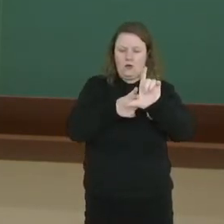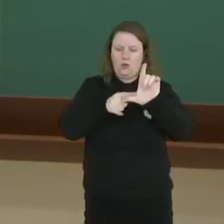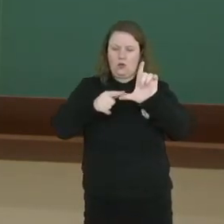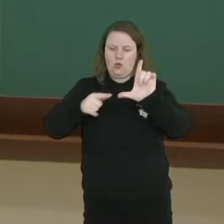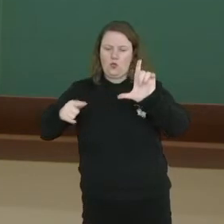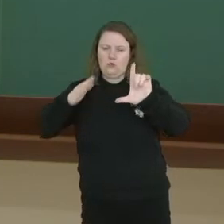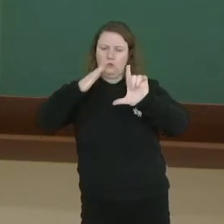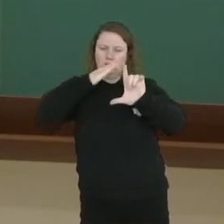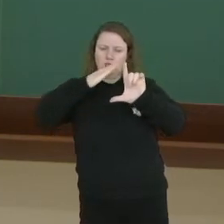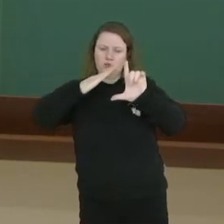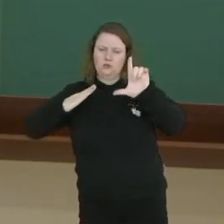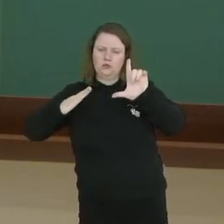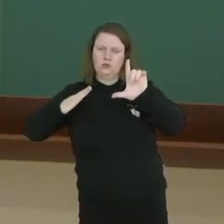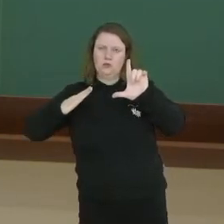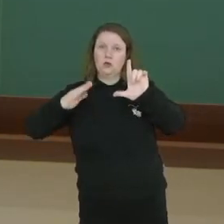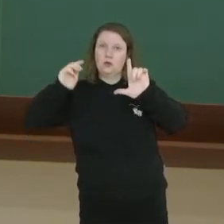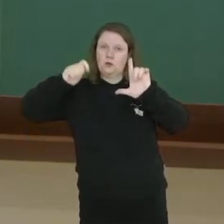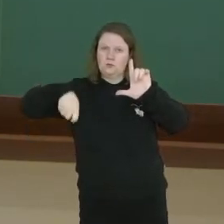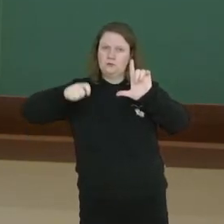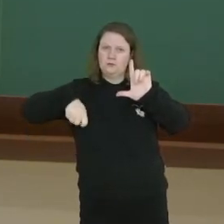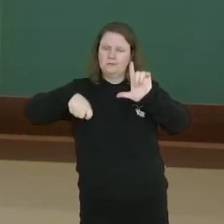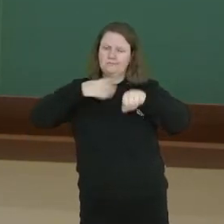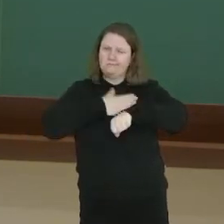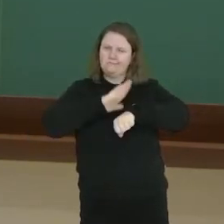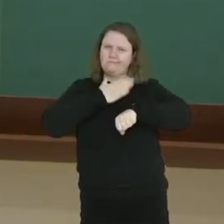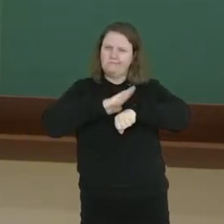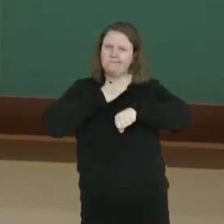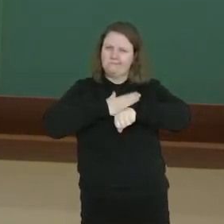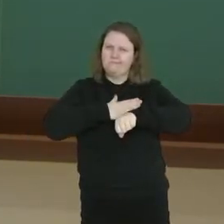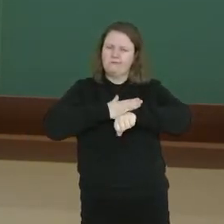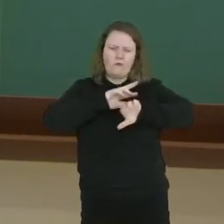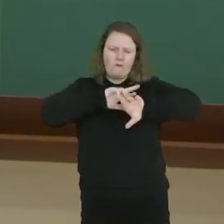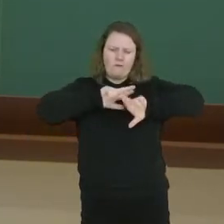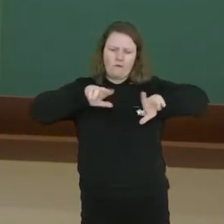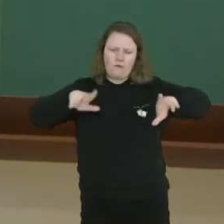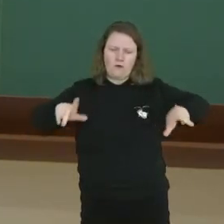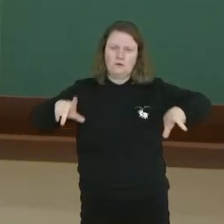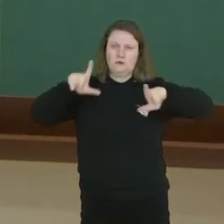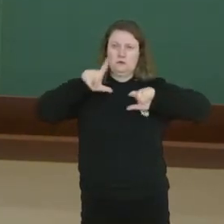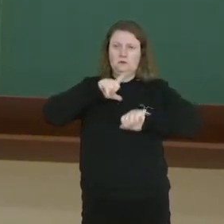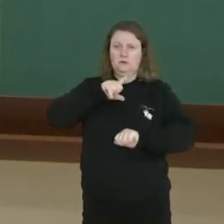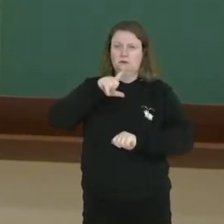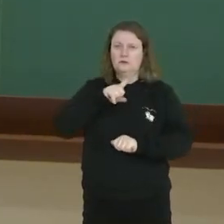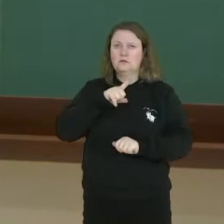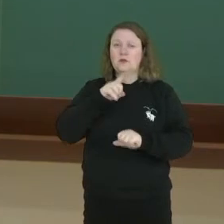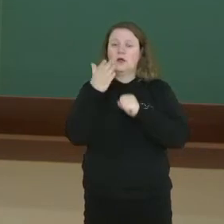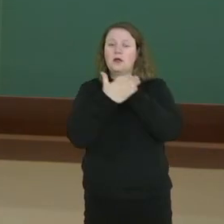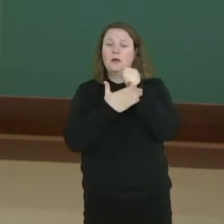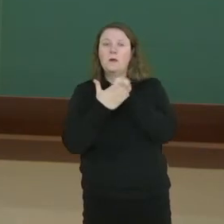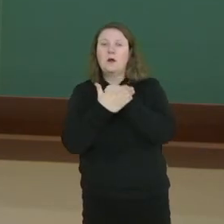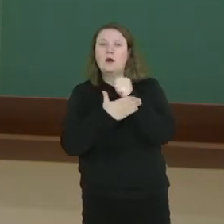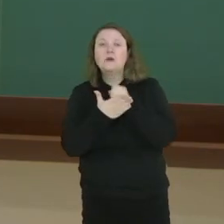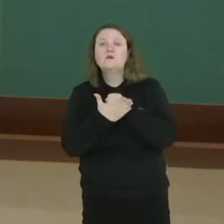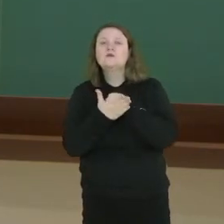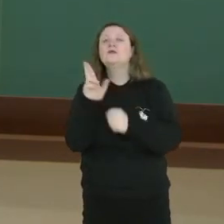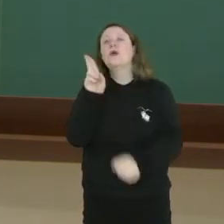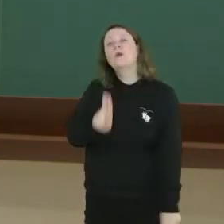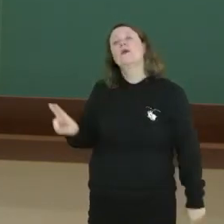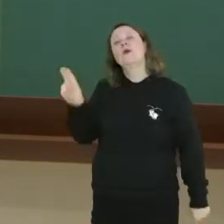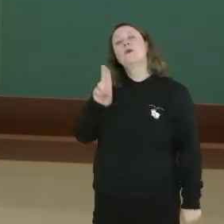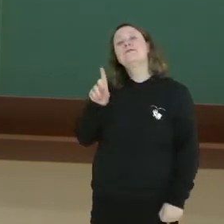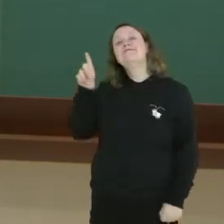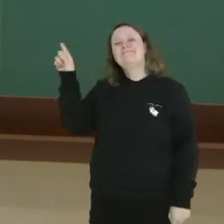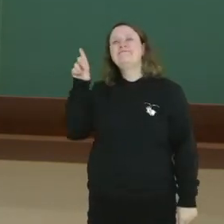tornou possível a resolução de vários problemas. Então, tem muitas situações que a base deles é a utilização